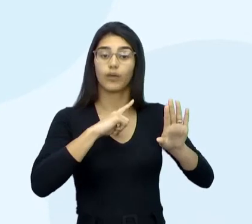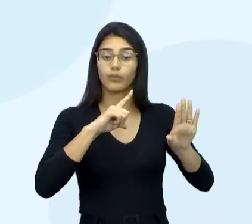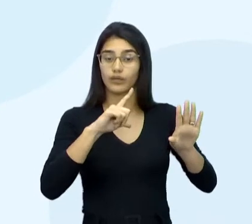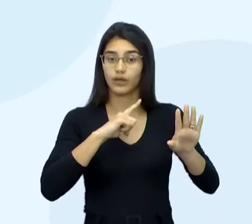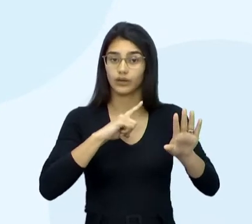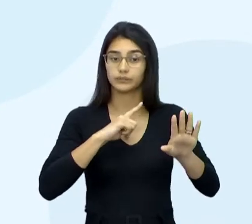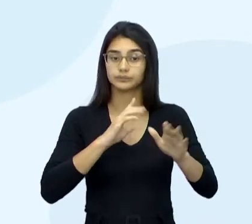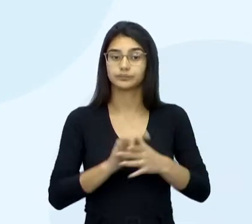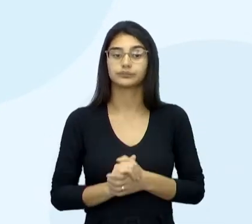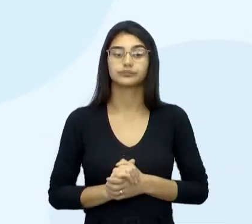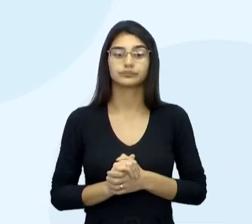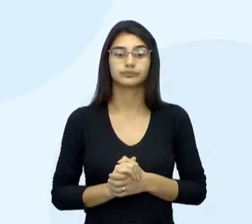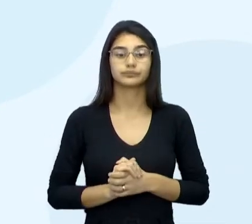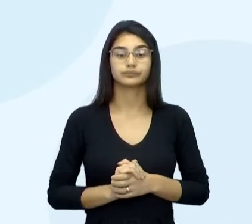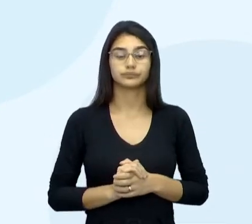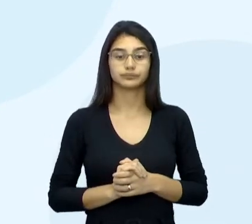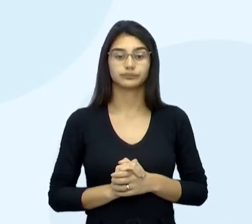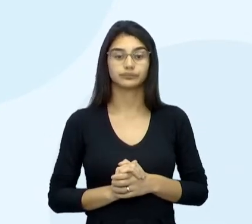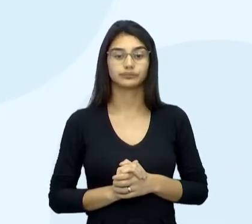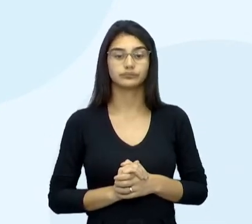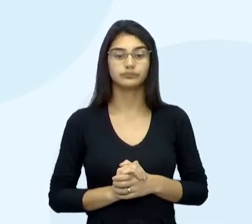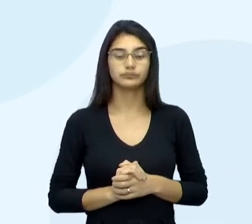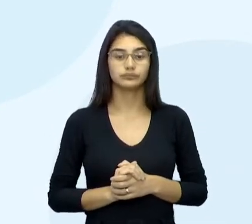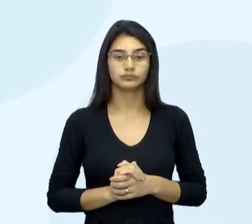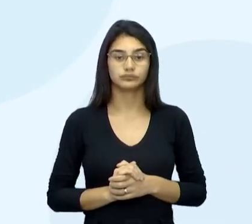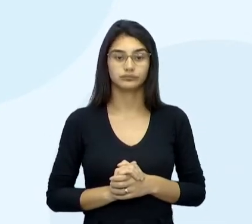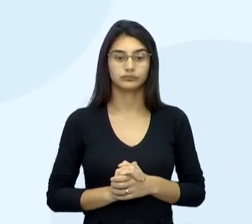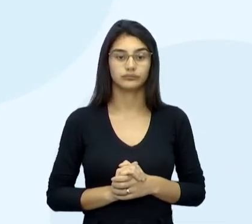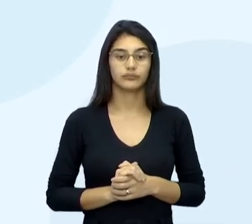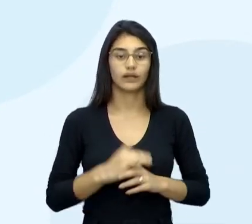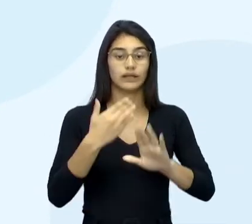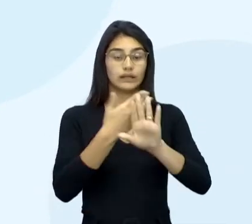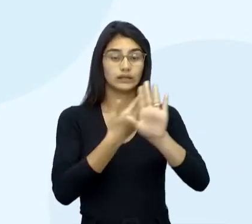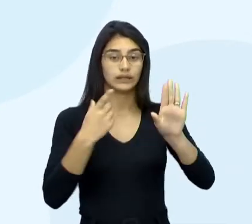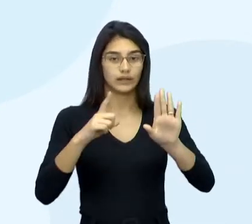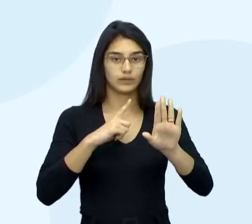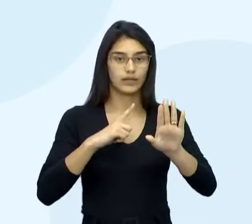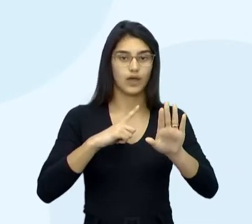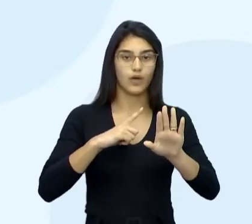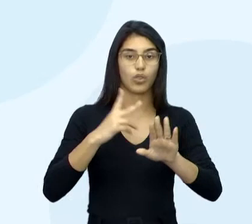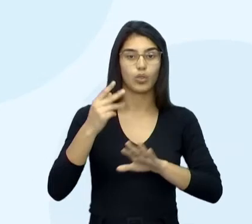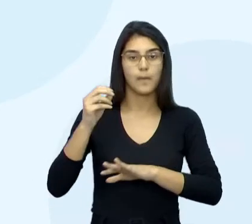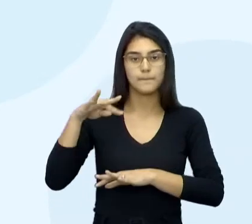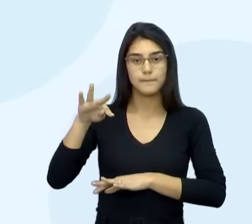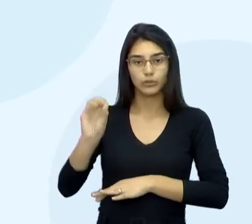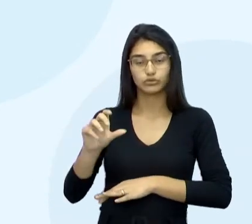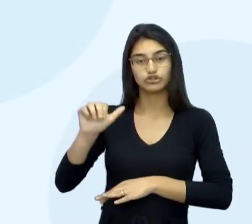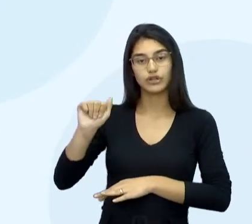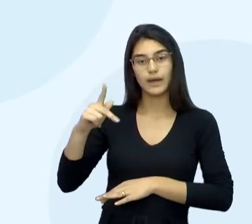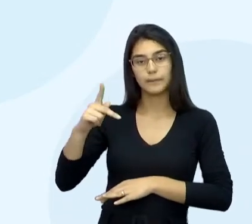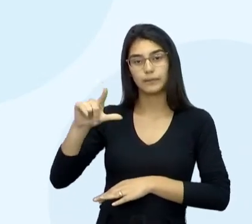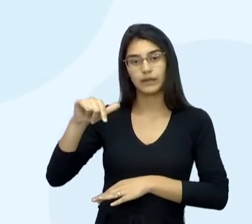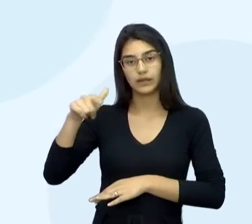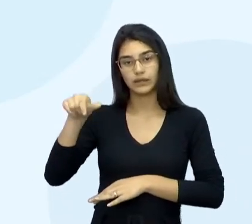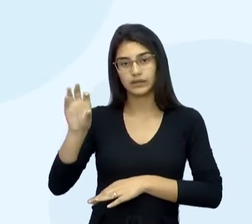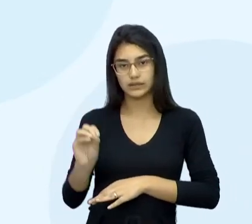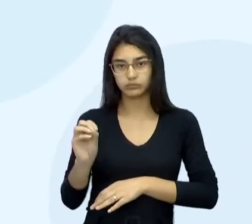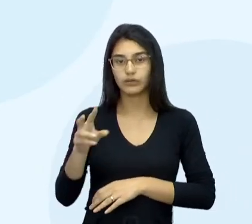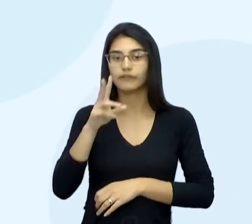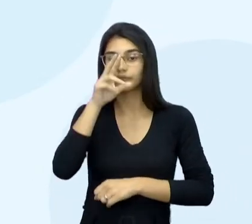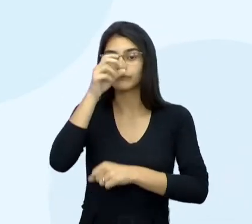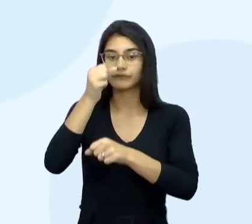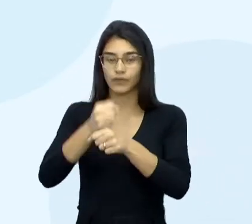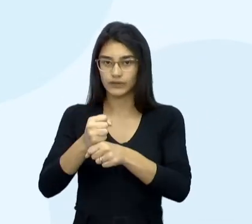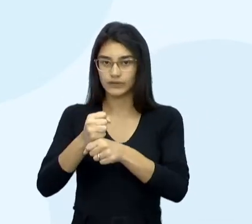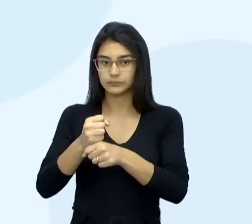aqui, a distância que eu tenho do ponto de aplicação aqui da força, olha só. Deixa eu mudar aqui a cor